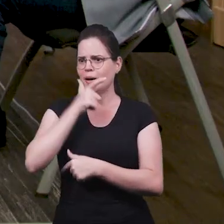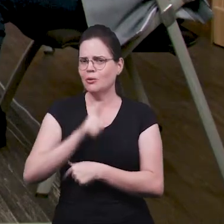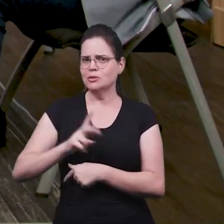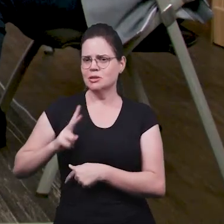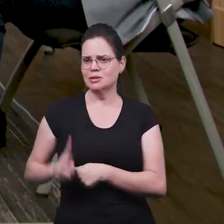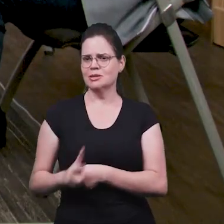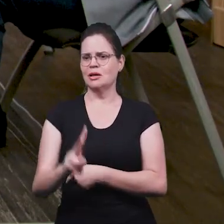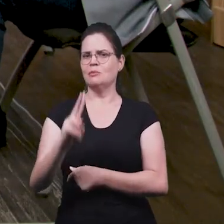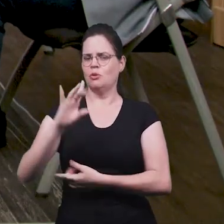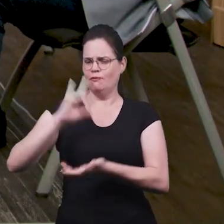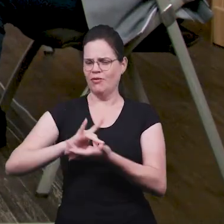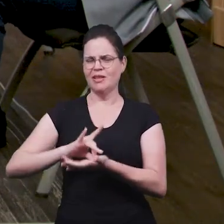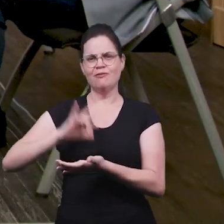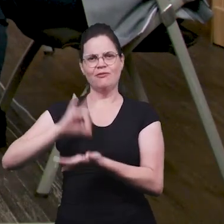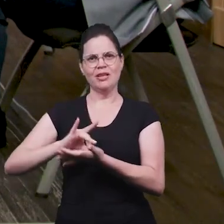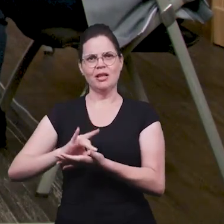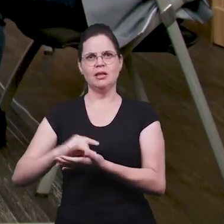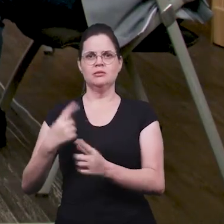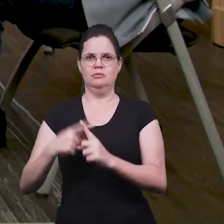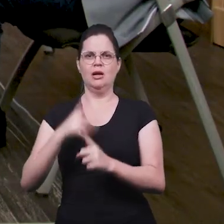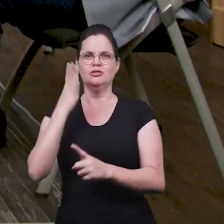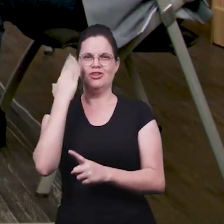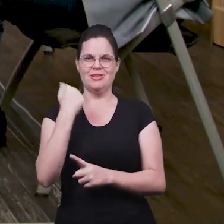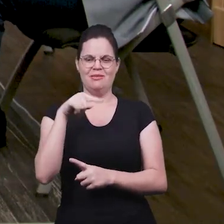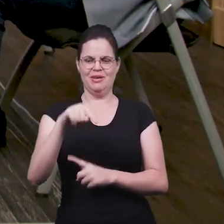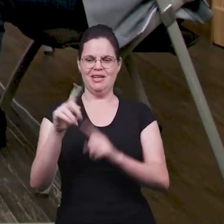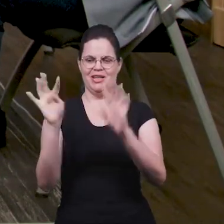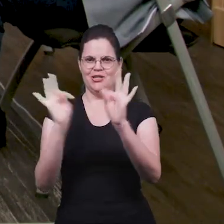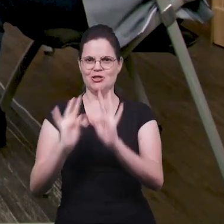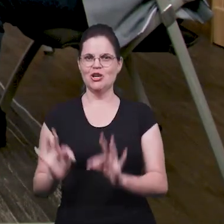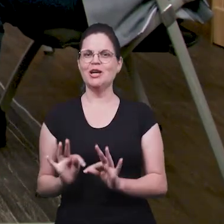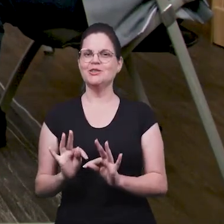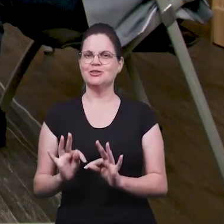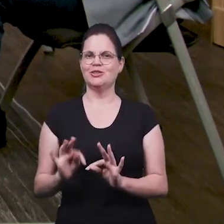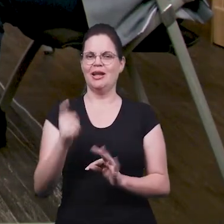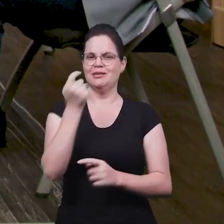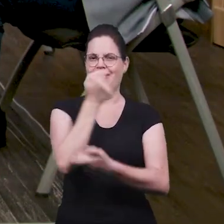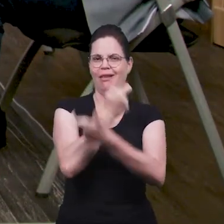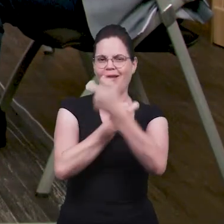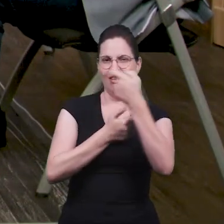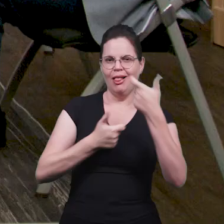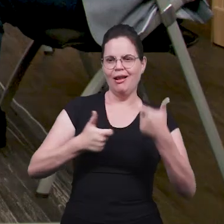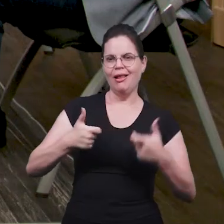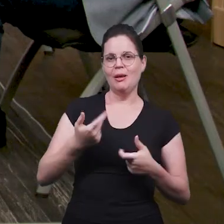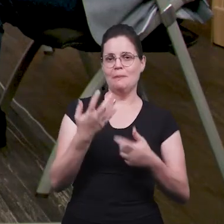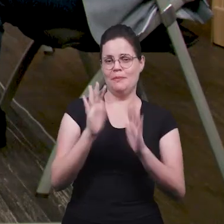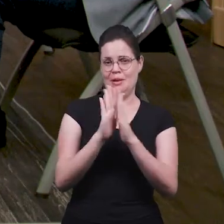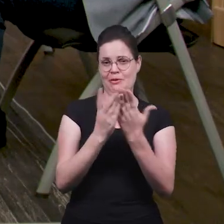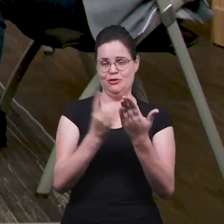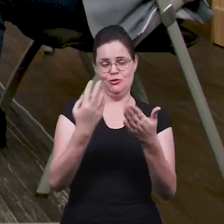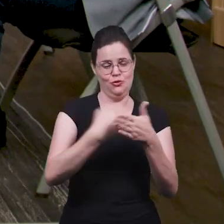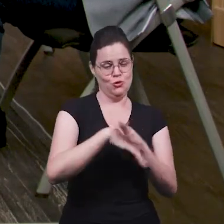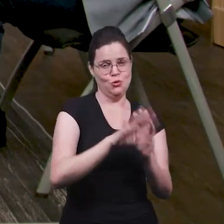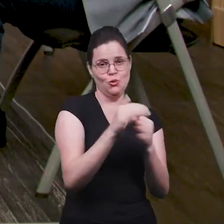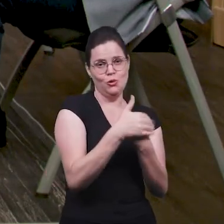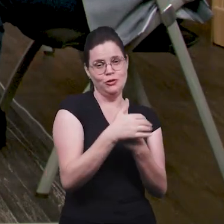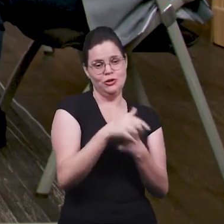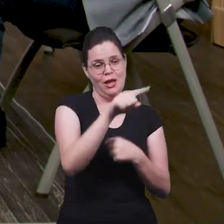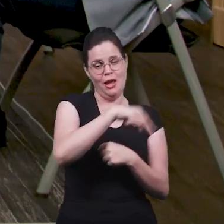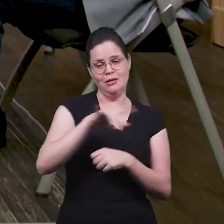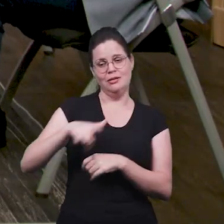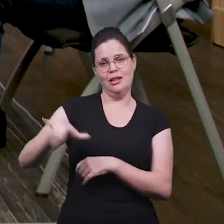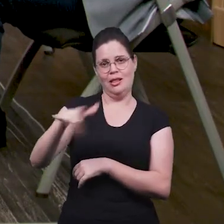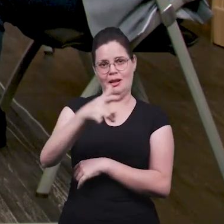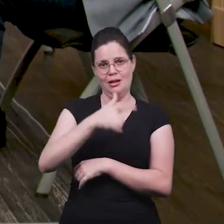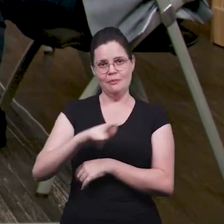né? Apesar de a verdade ter sido meio que escondida. Eu já citei também lá no começo sobre